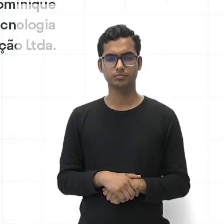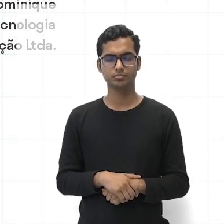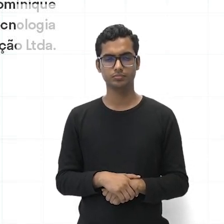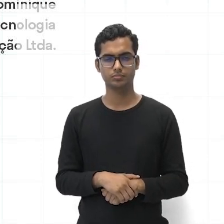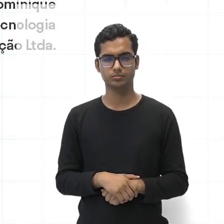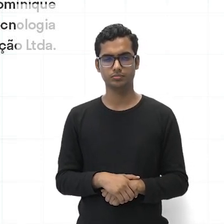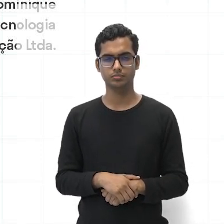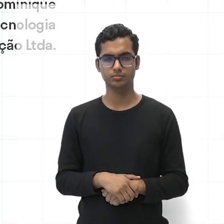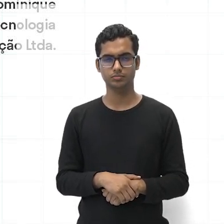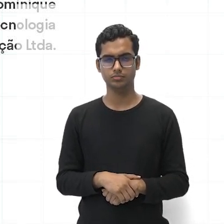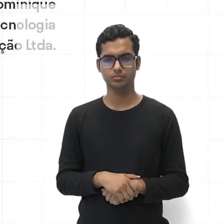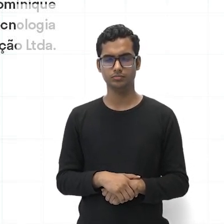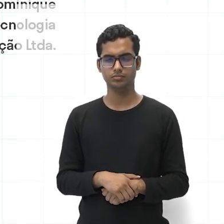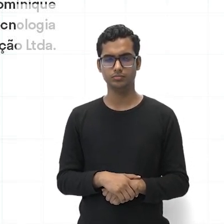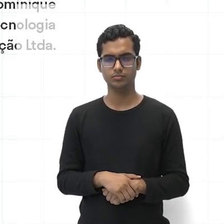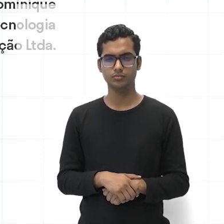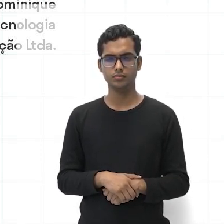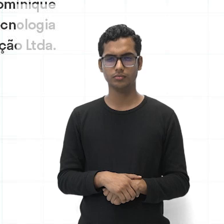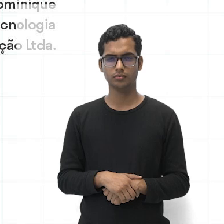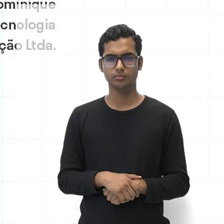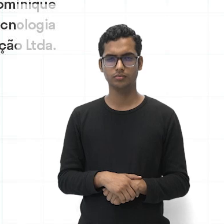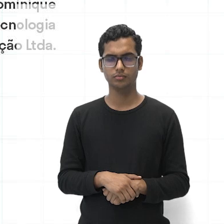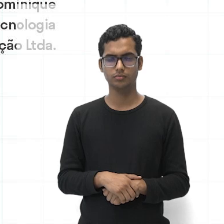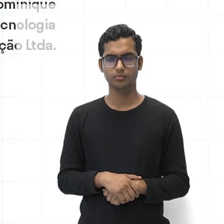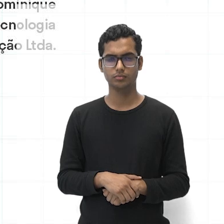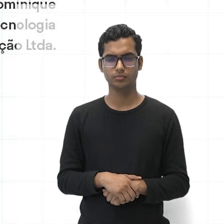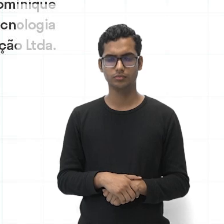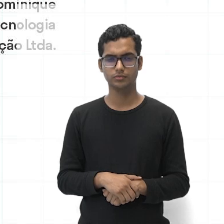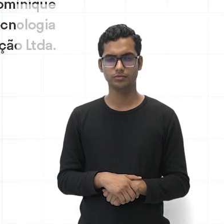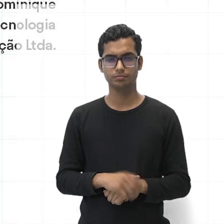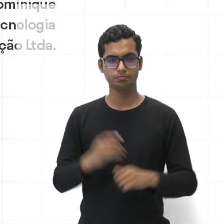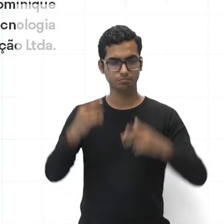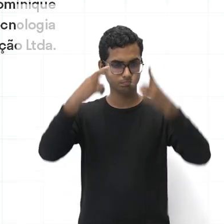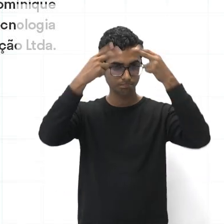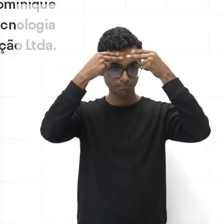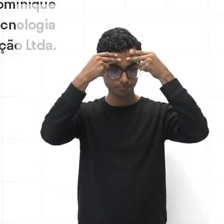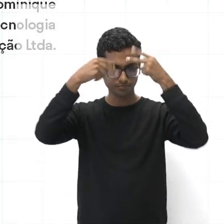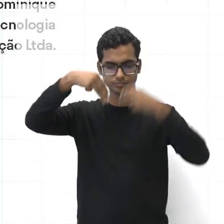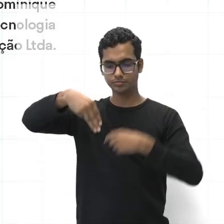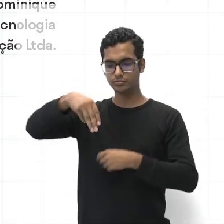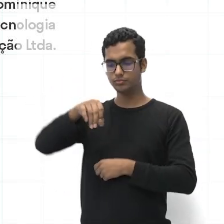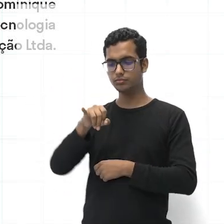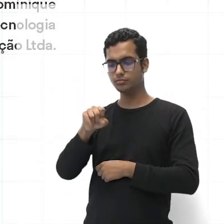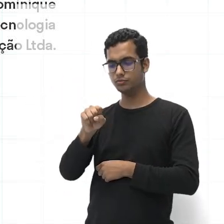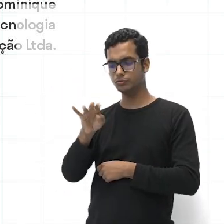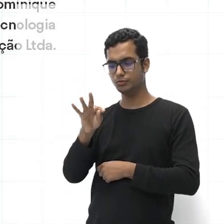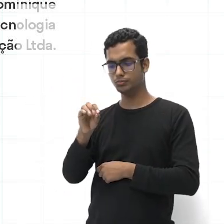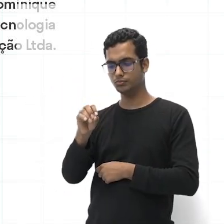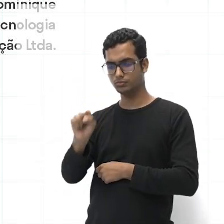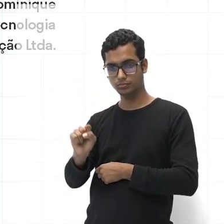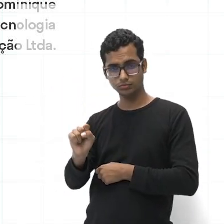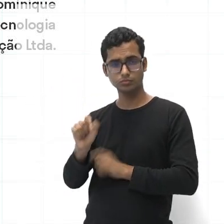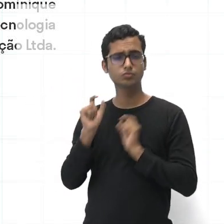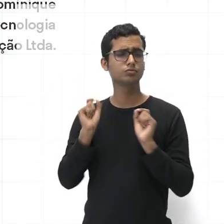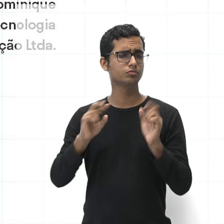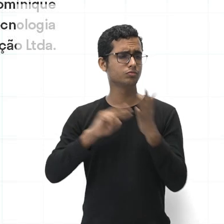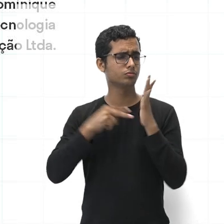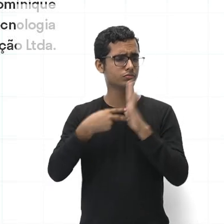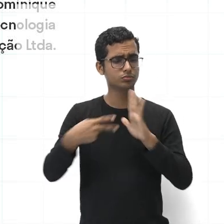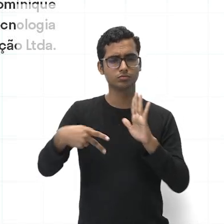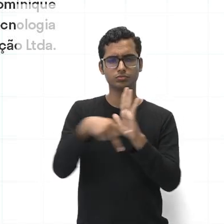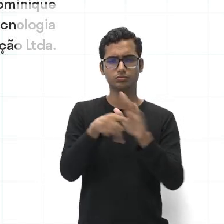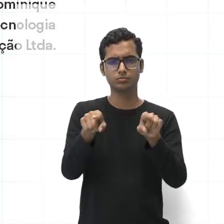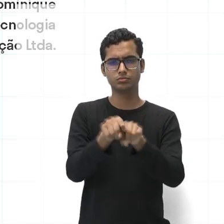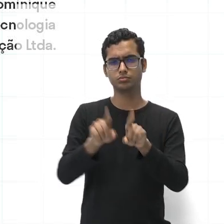Nós temos aí os nervos chamados de nervos mistos. Então, gente, os nervos